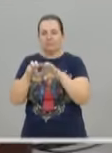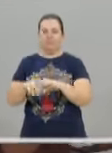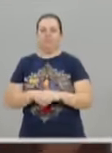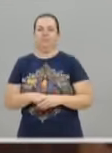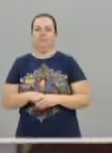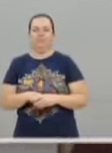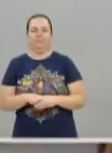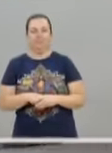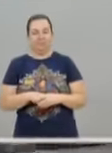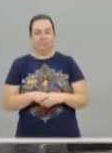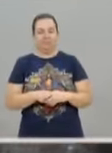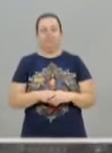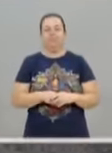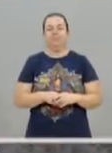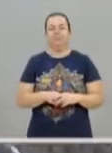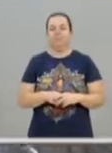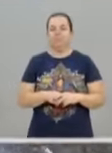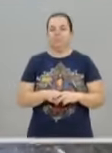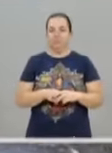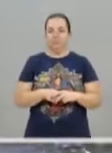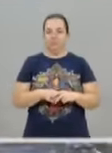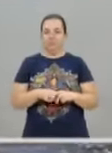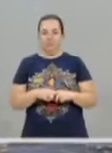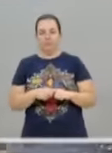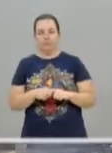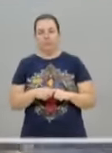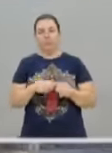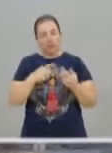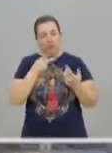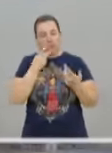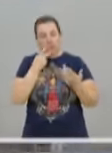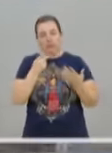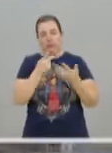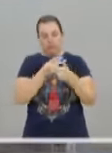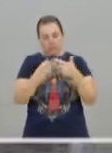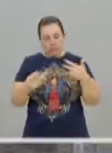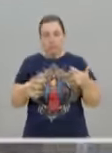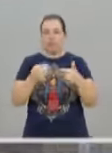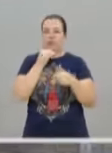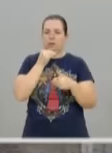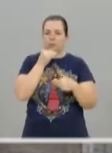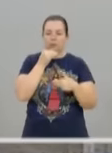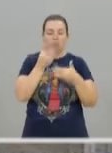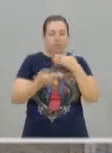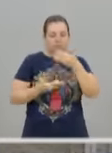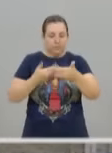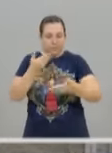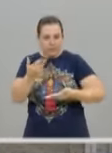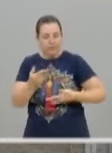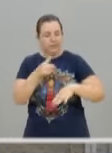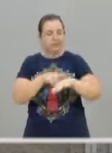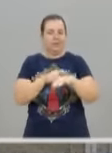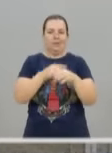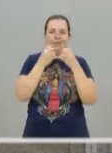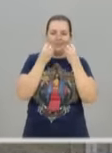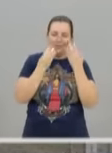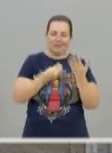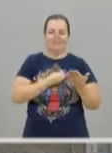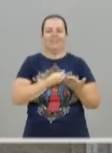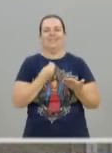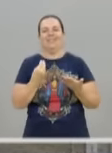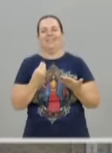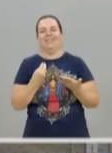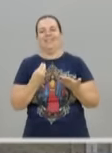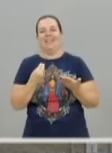ali em casa não Tô fugindo do Evangelho eu só T partilhando com vocês osos B que estamos vivendo uma